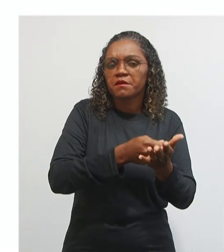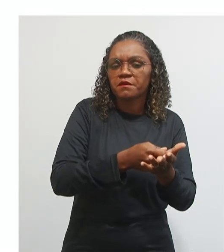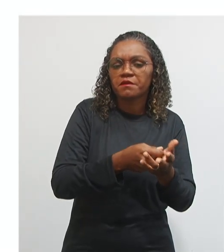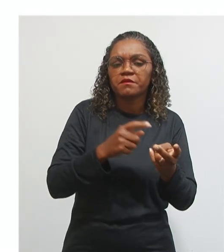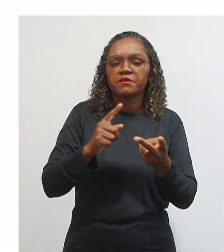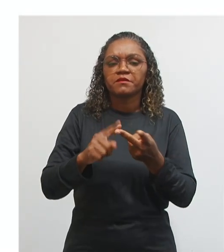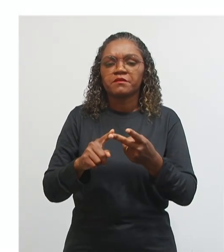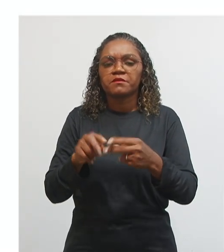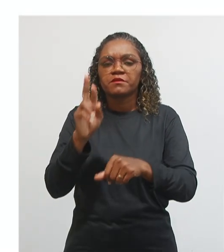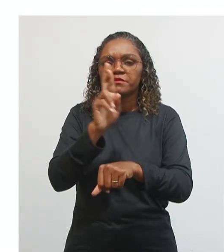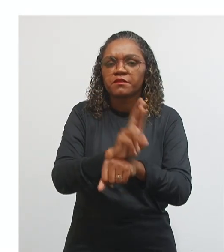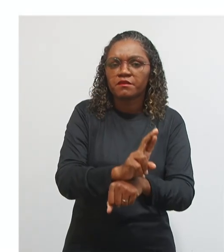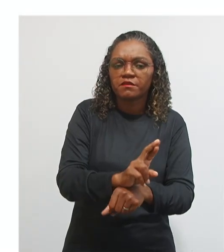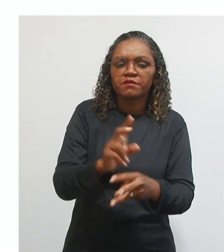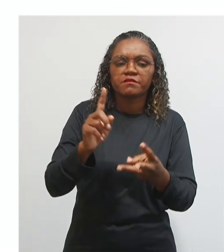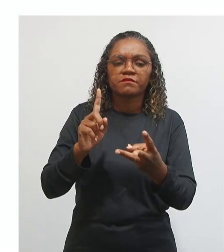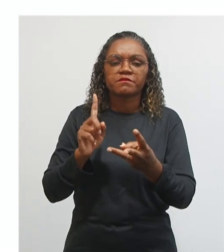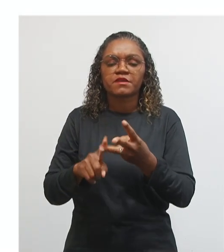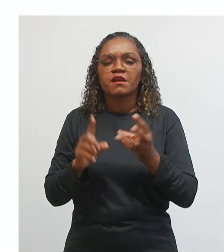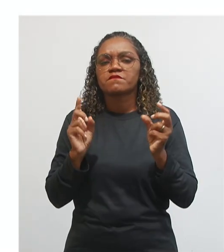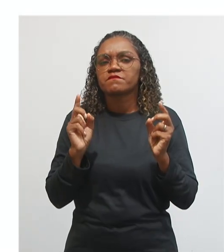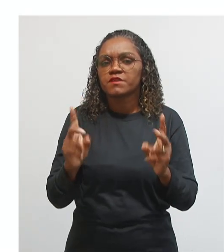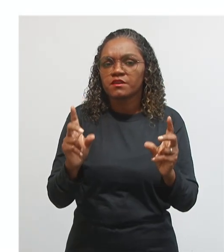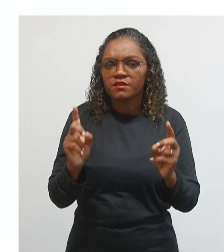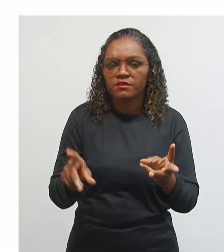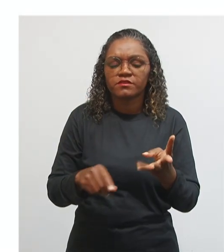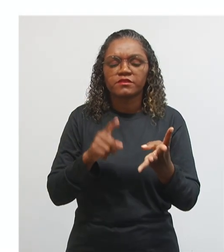agendamentos, vendas, comunicação,